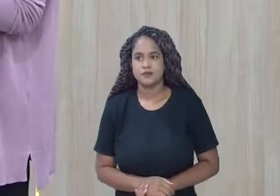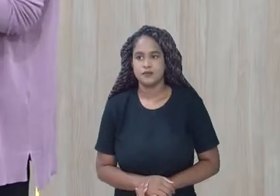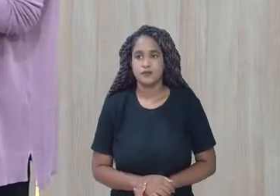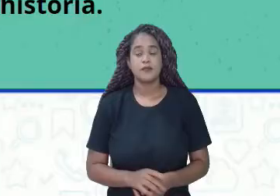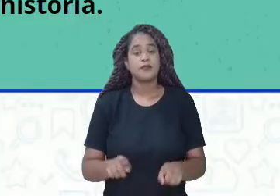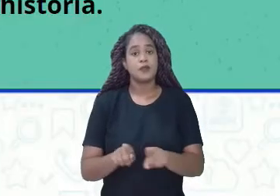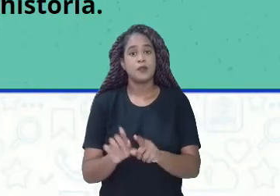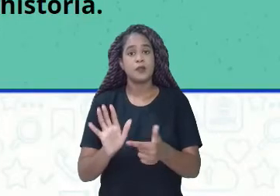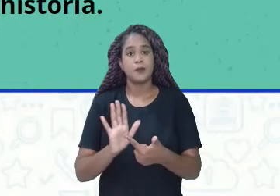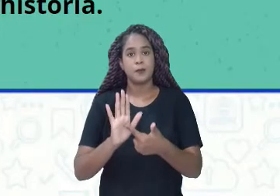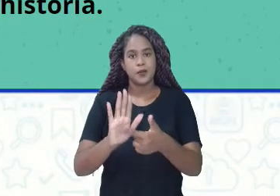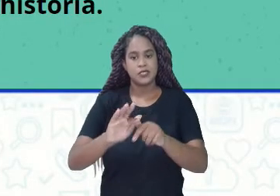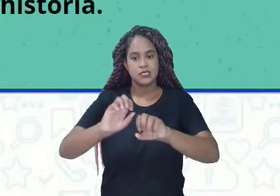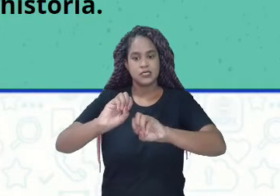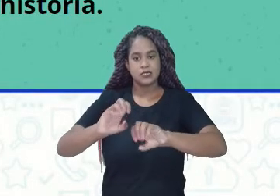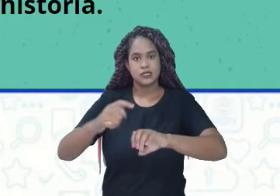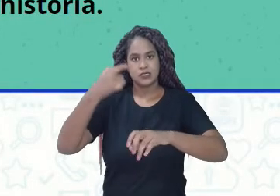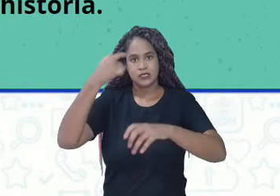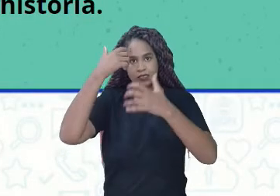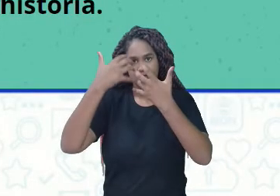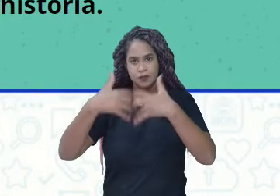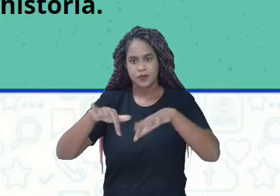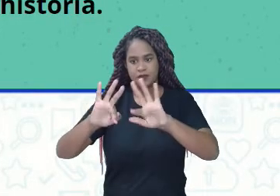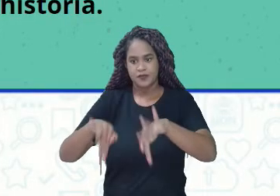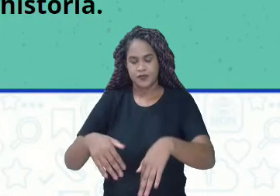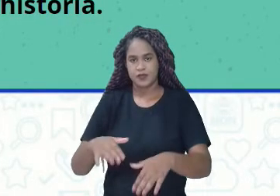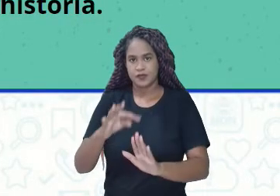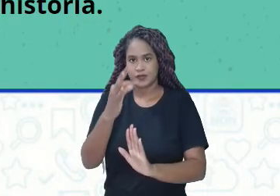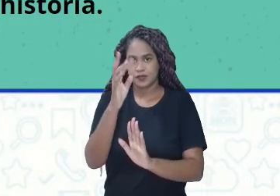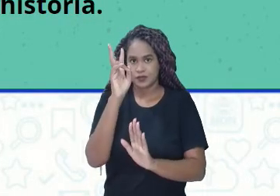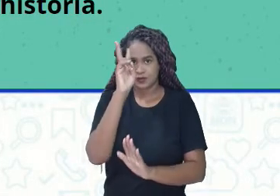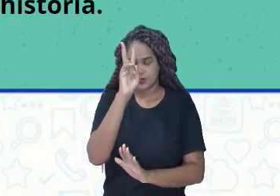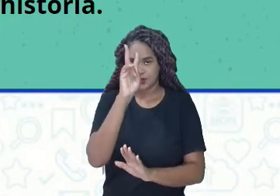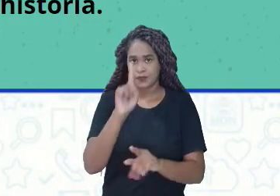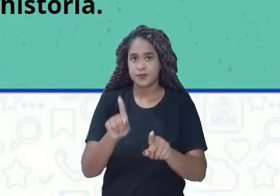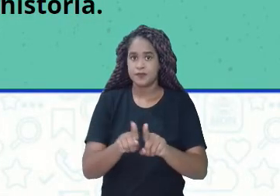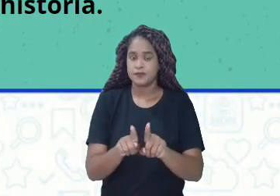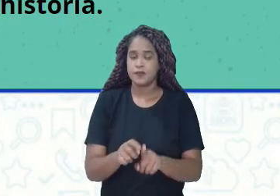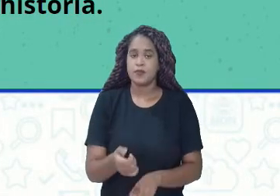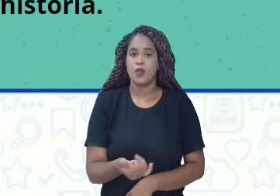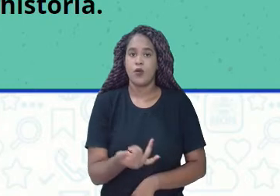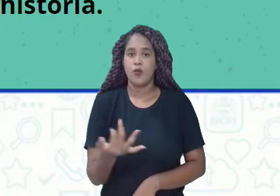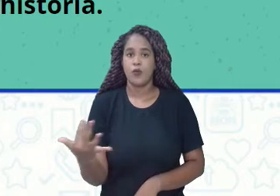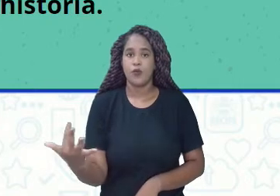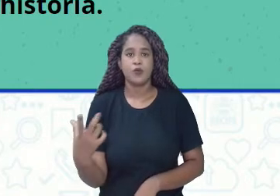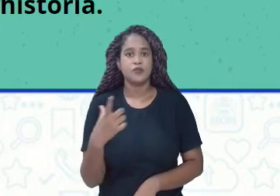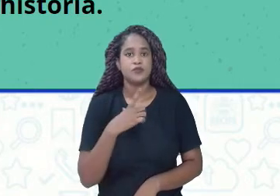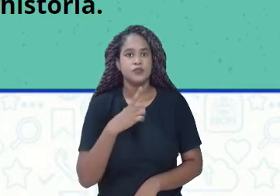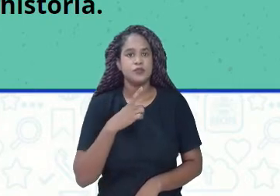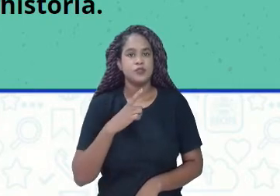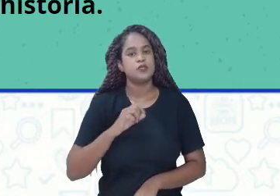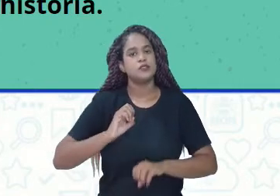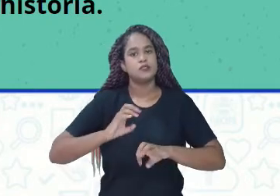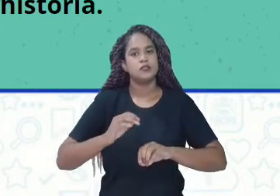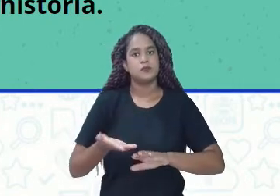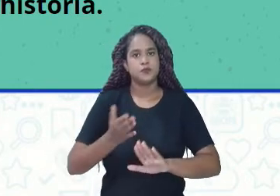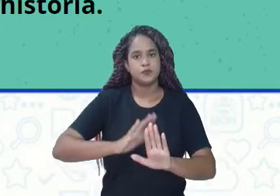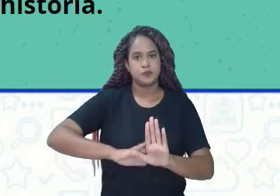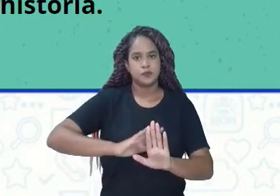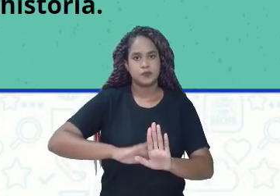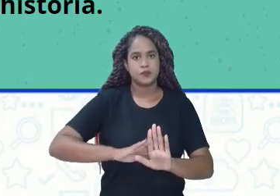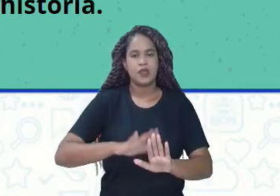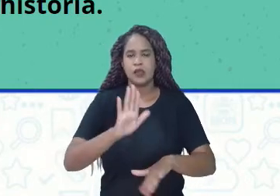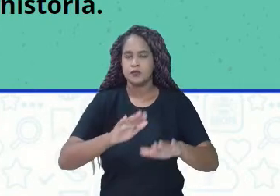lição de moral no final da história. Também existem fábulas cuja lição fica subentendida na história. Não fica tão explícita, né? A gente conversou também na